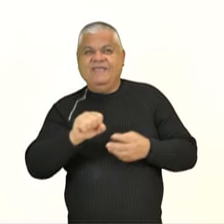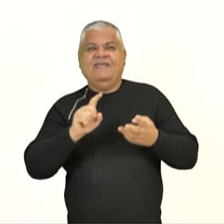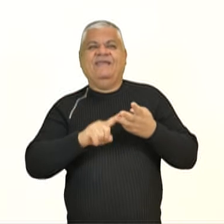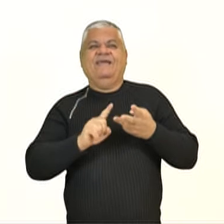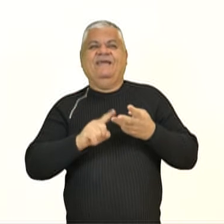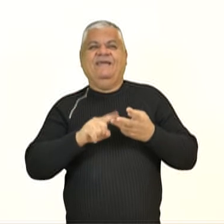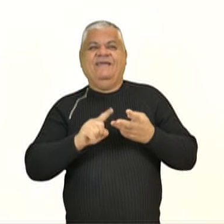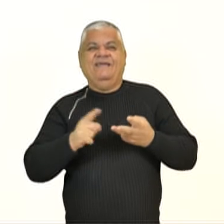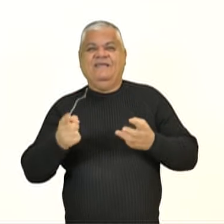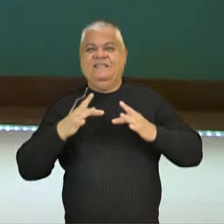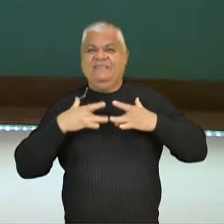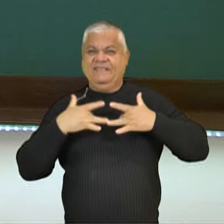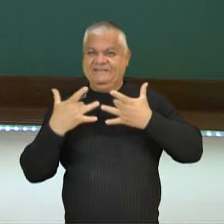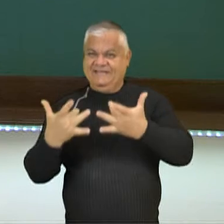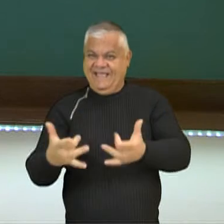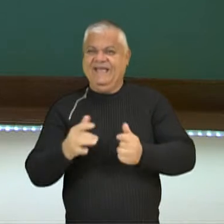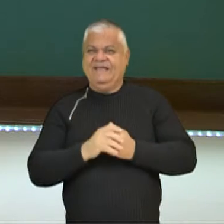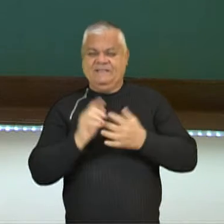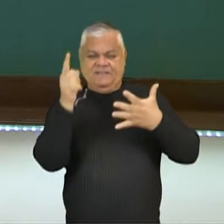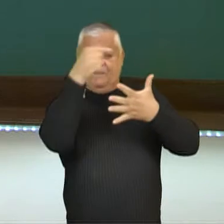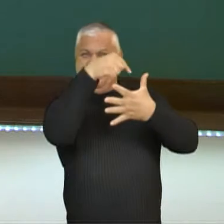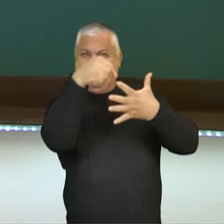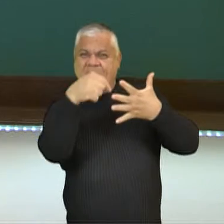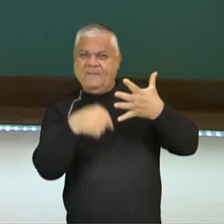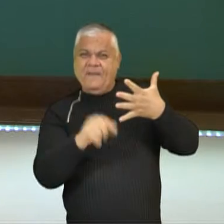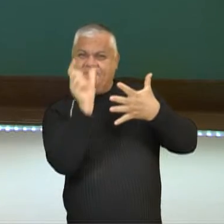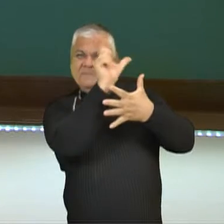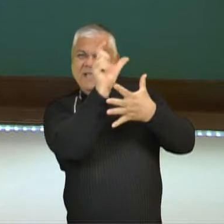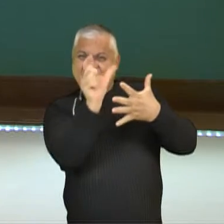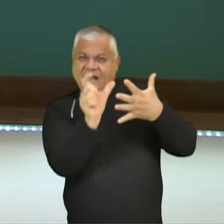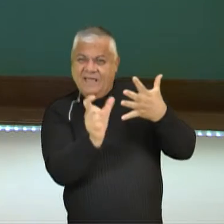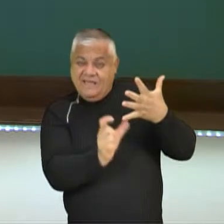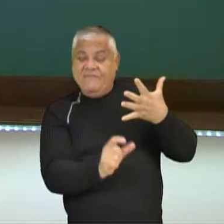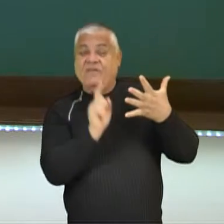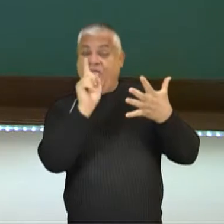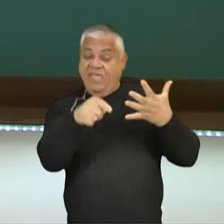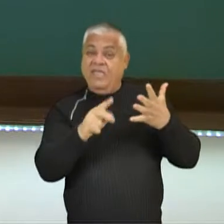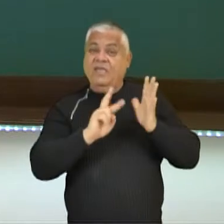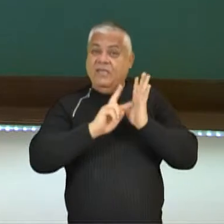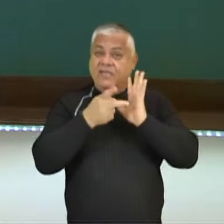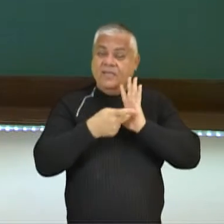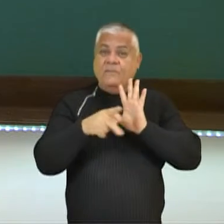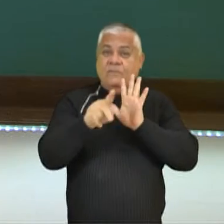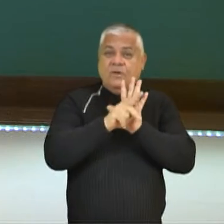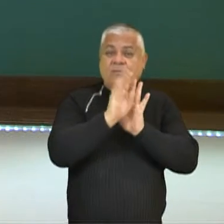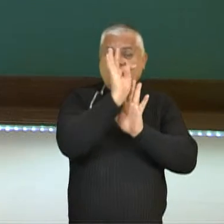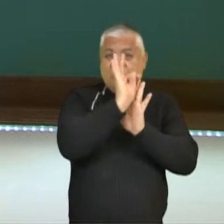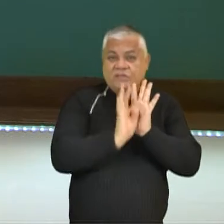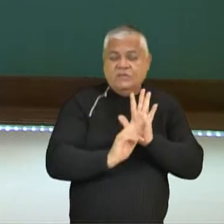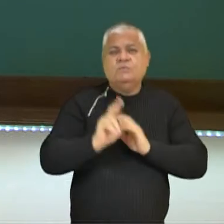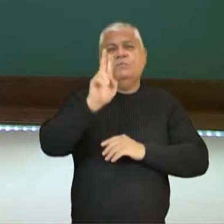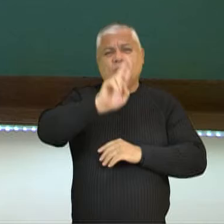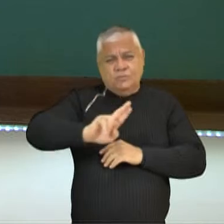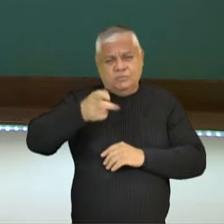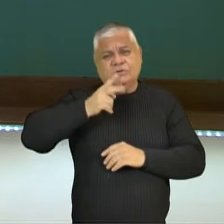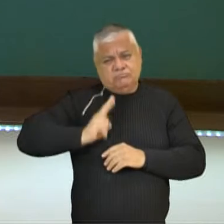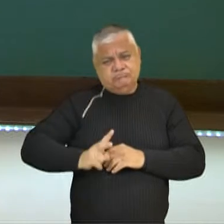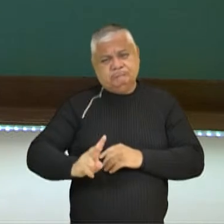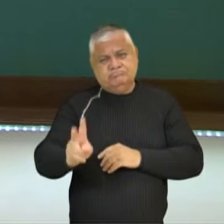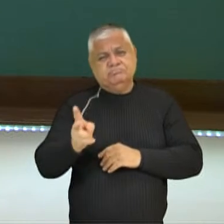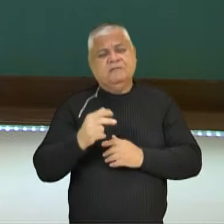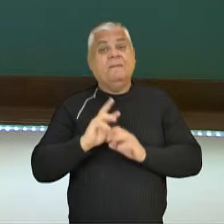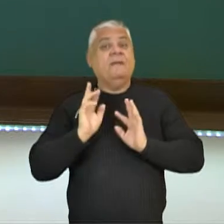aguçosa, dedicada. Então, mais algumas palavrinhas aqui que nós temos elencadas, que a gente usa hoje de